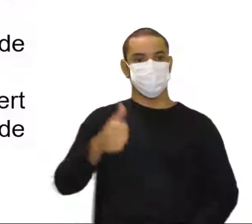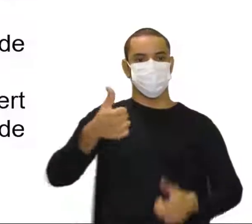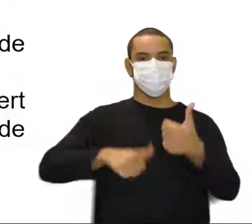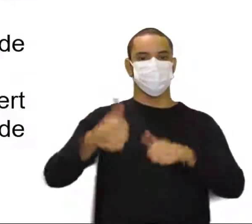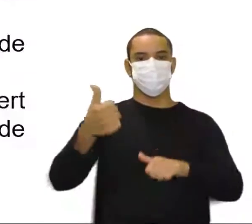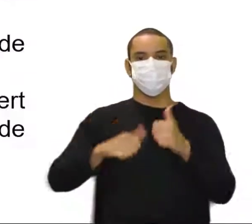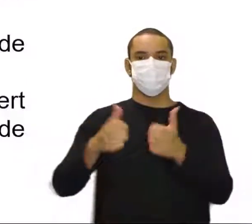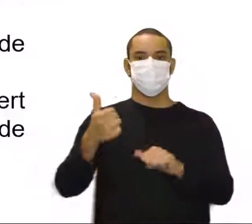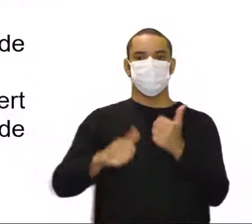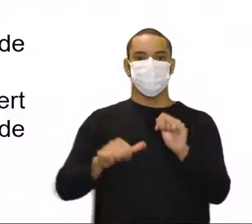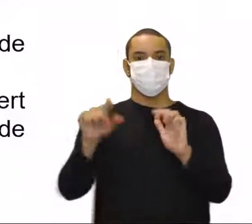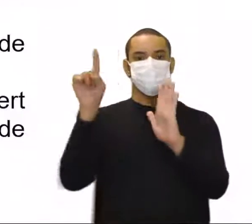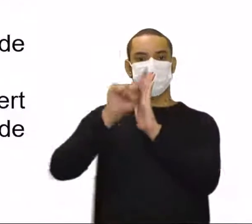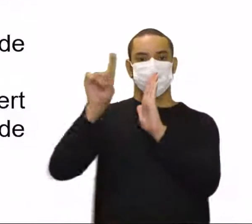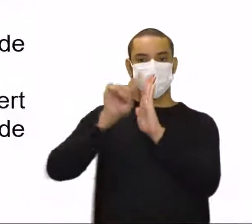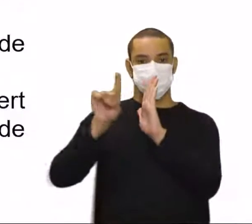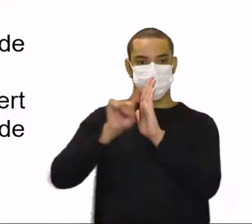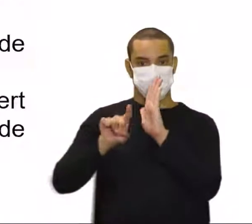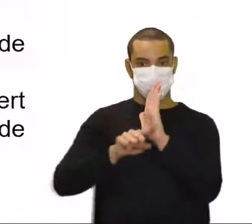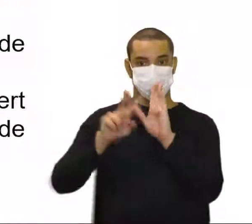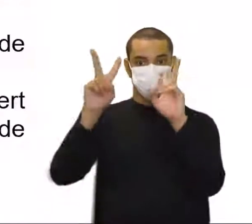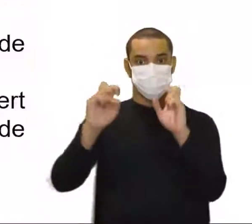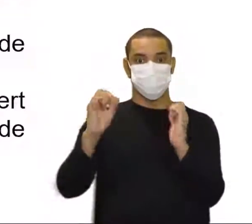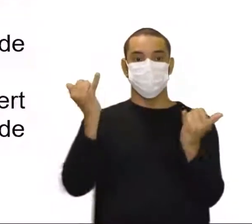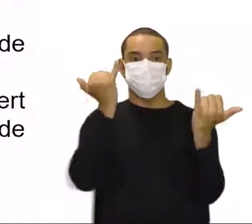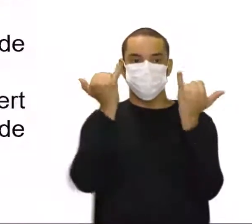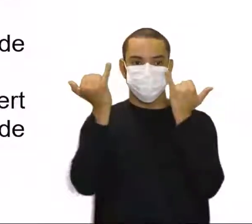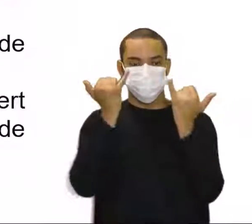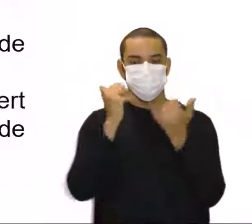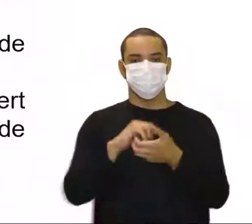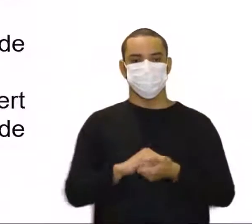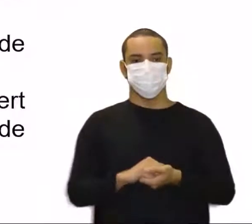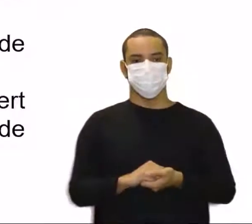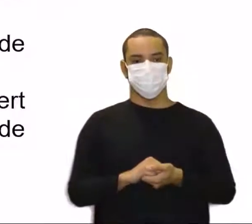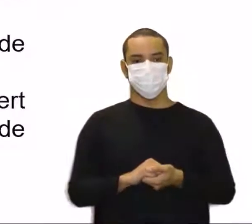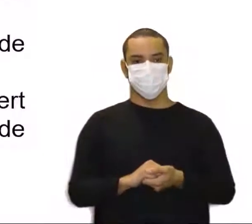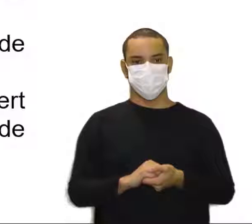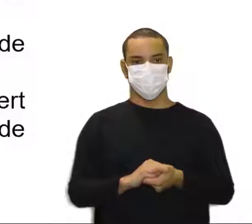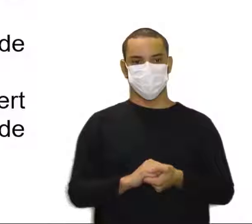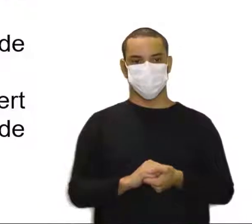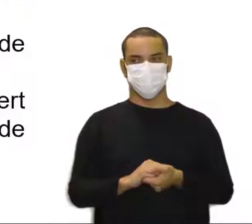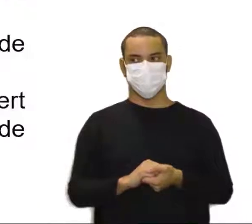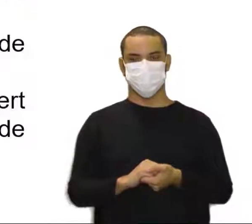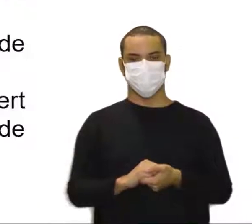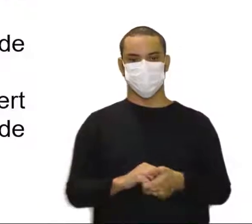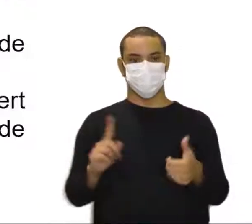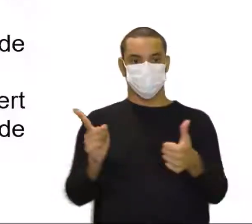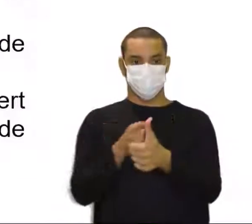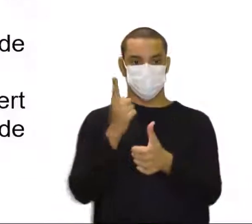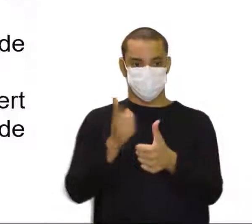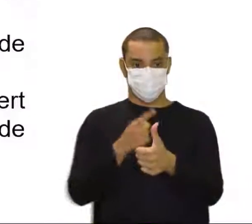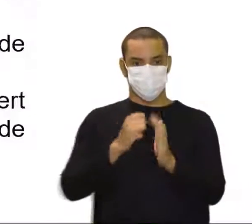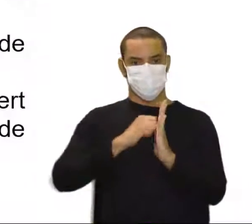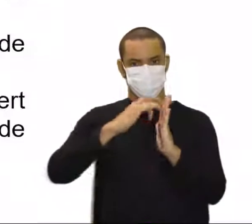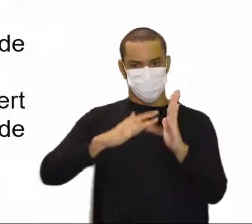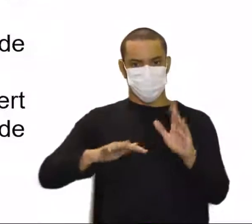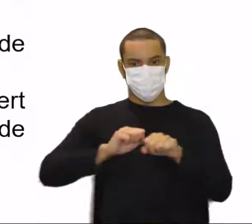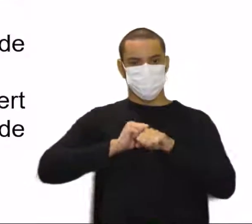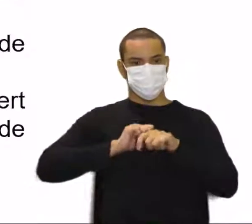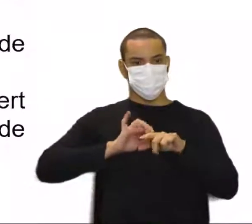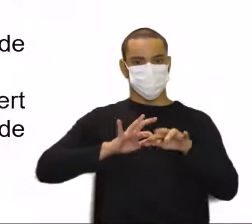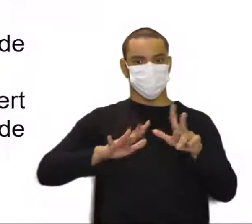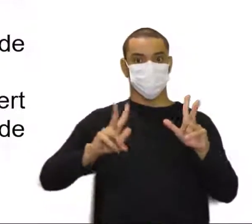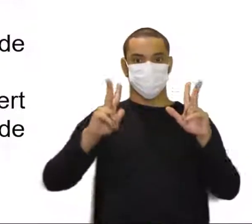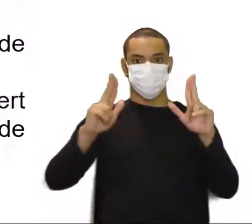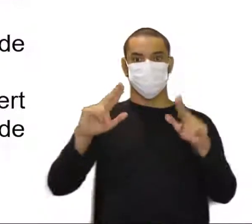Analise as proposições em relação à informação. Vamos analisar? Olha só. Estas ondas se propagam com